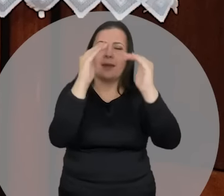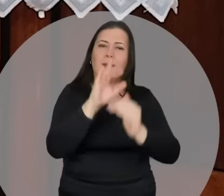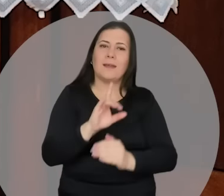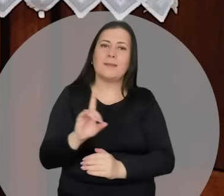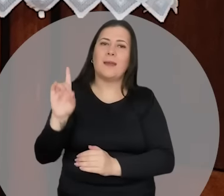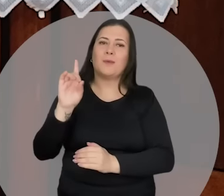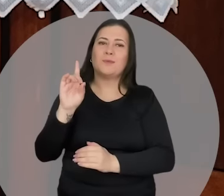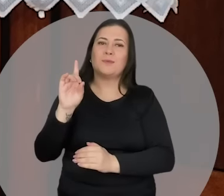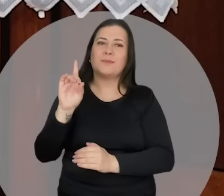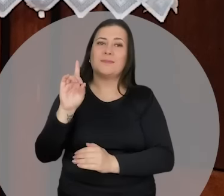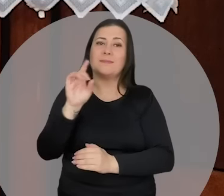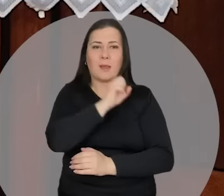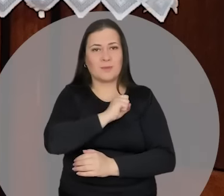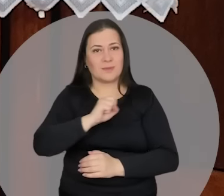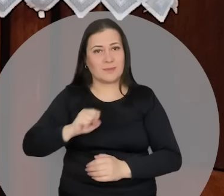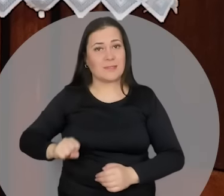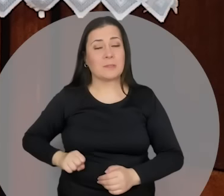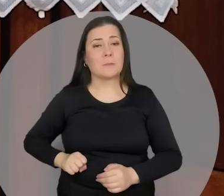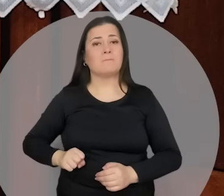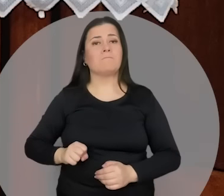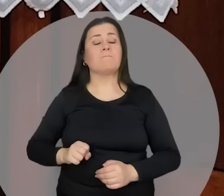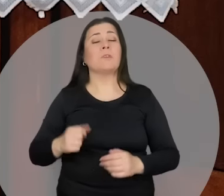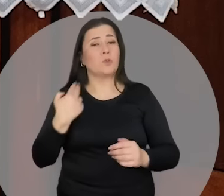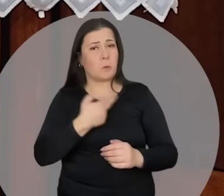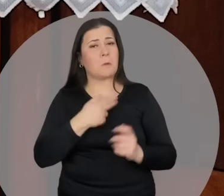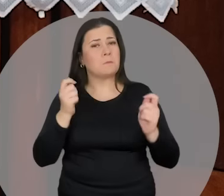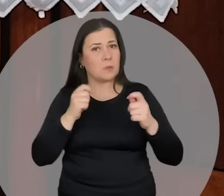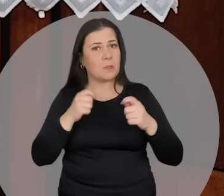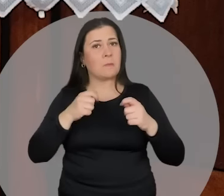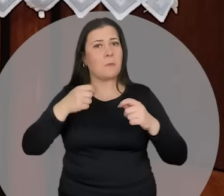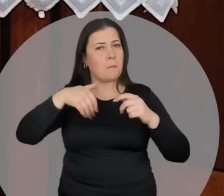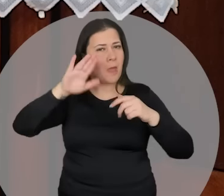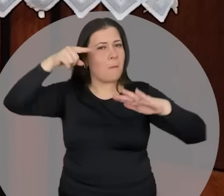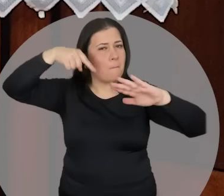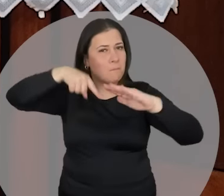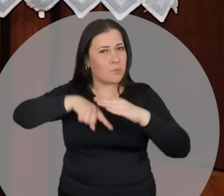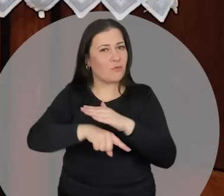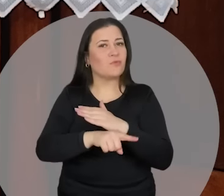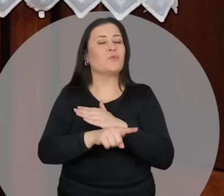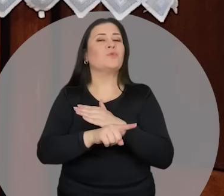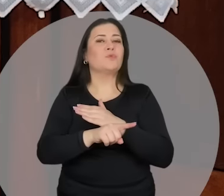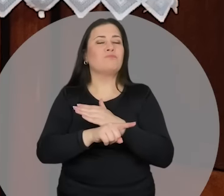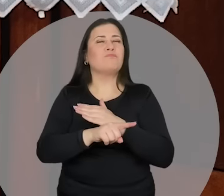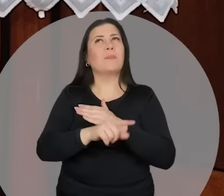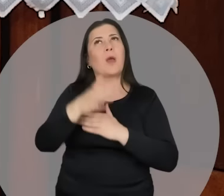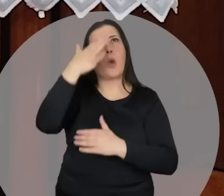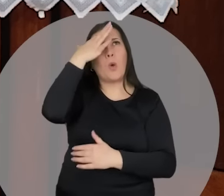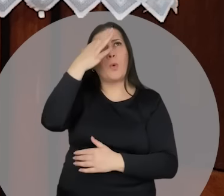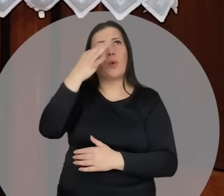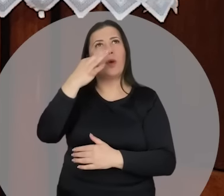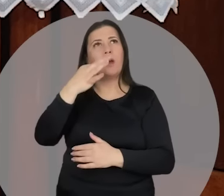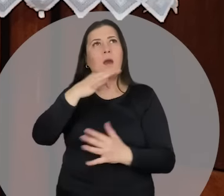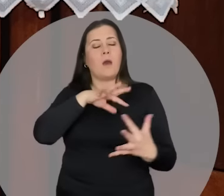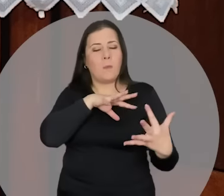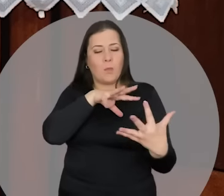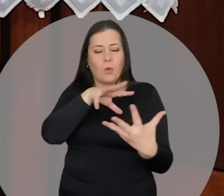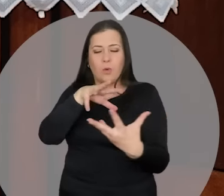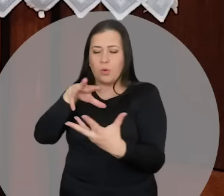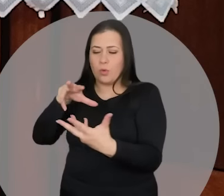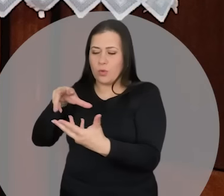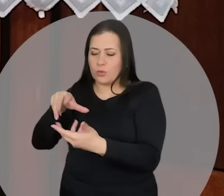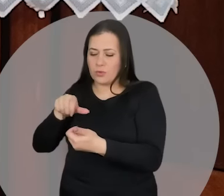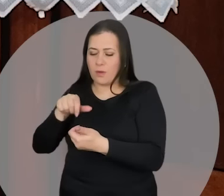Podemos expandir ainda mais esse conceito? E se entendermos nosso mundo como